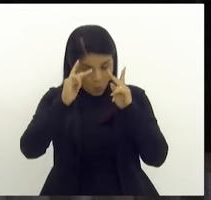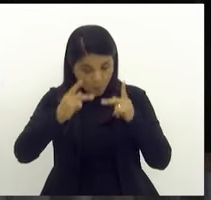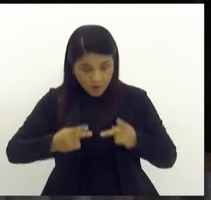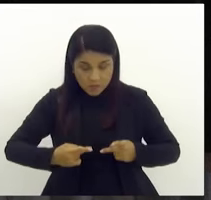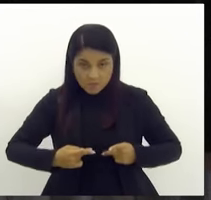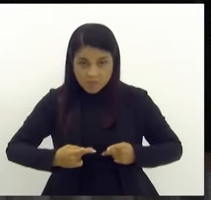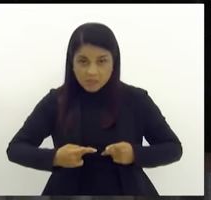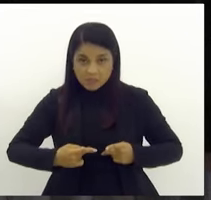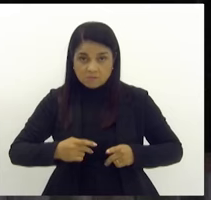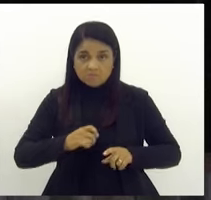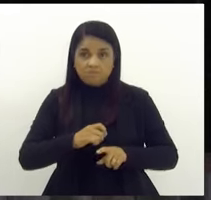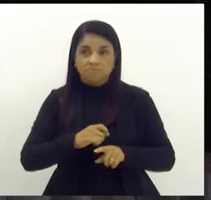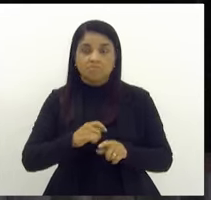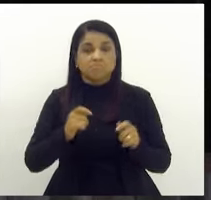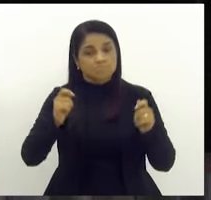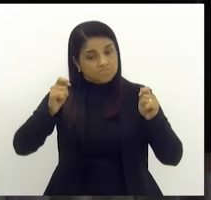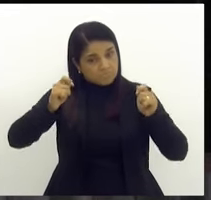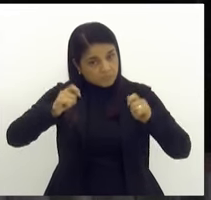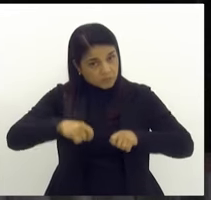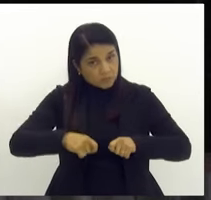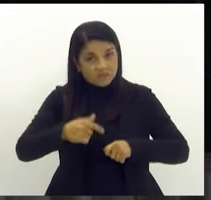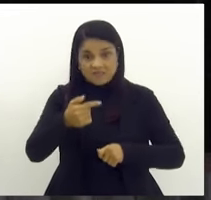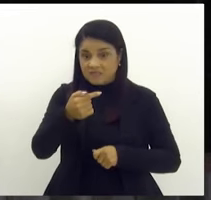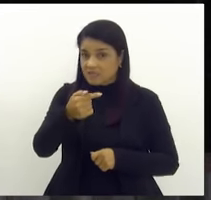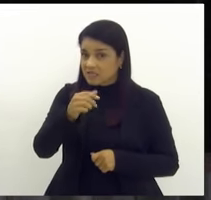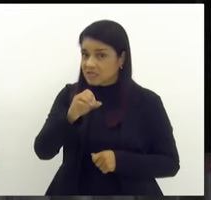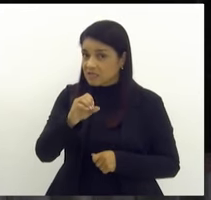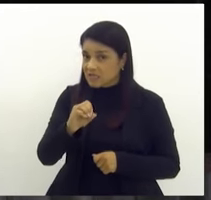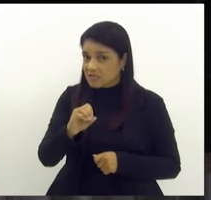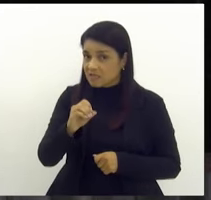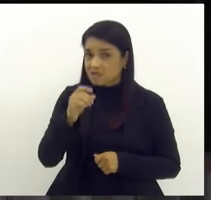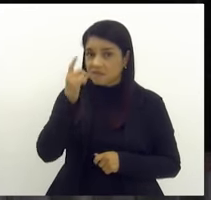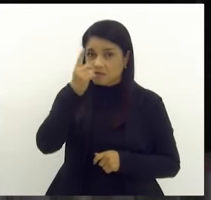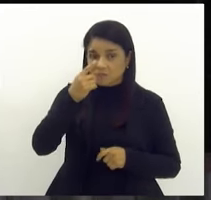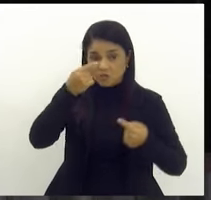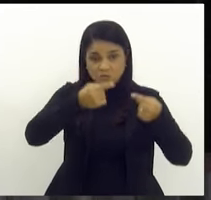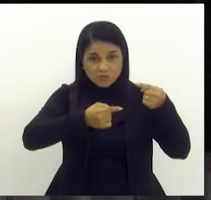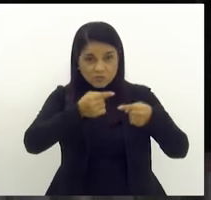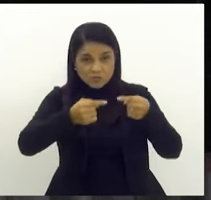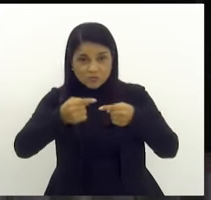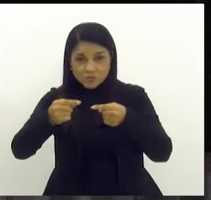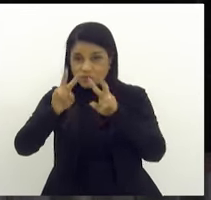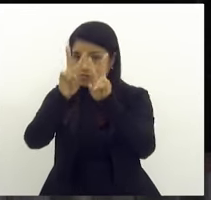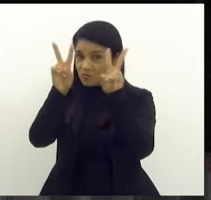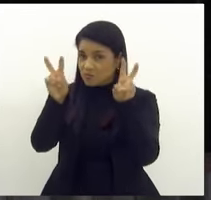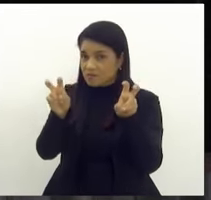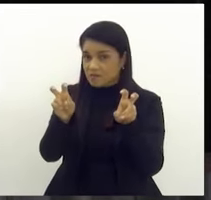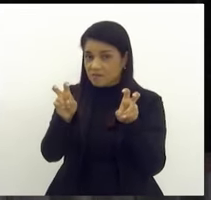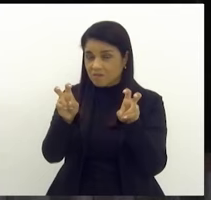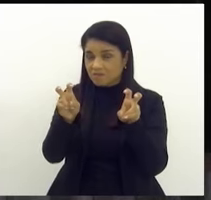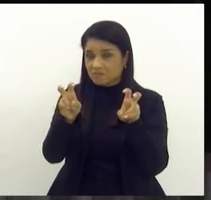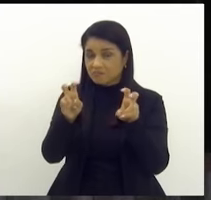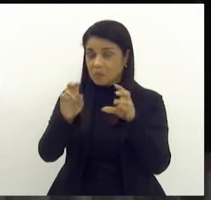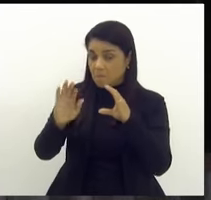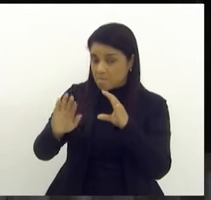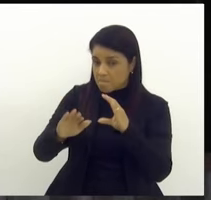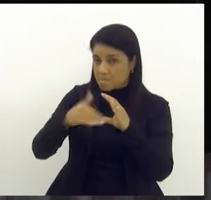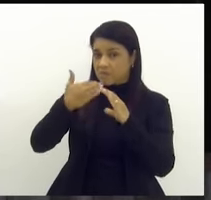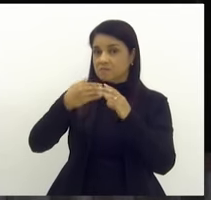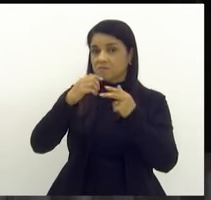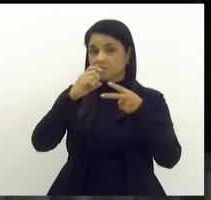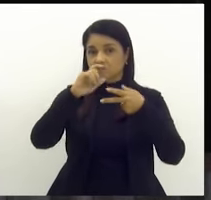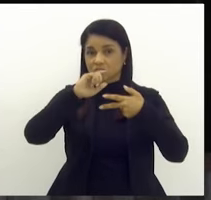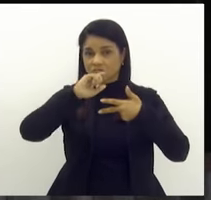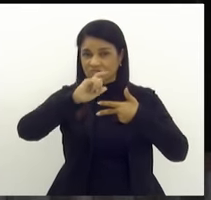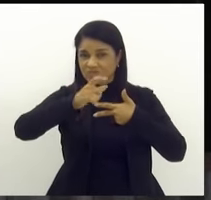possível aqui nessa casa 70 deputados estamos discutindo as matérias que vieram do mensagem do executivo e não